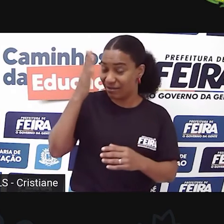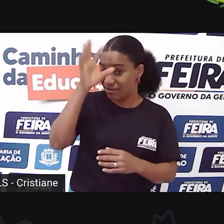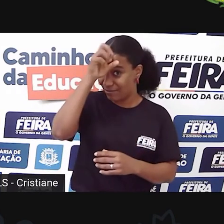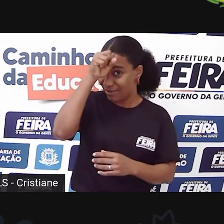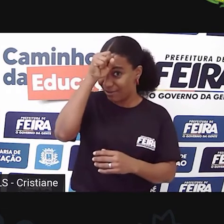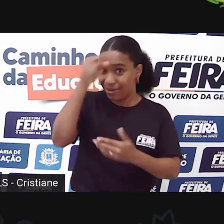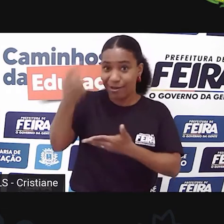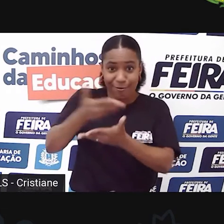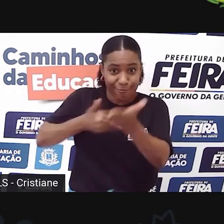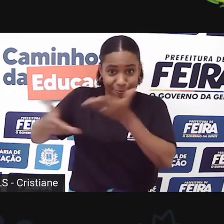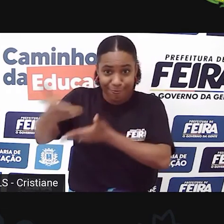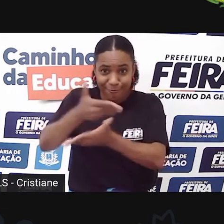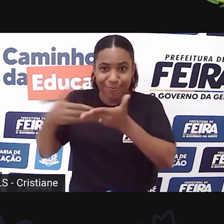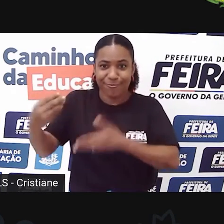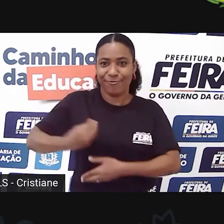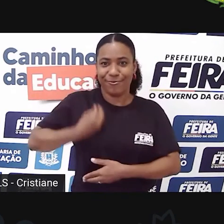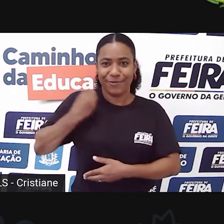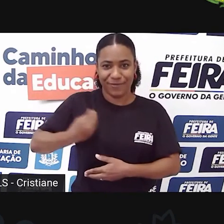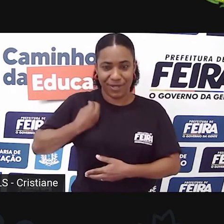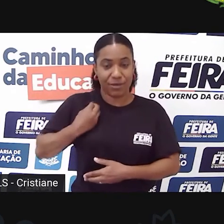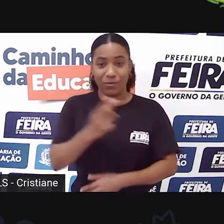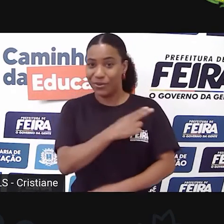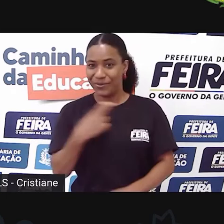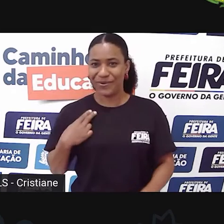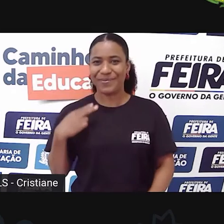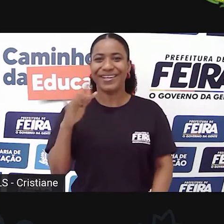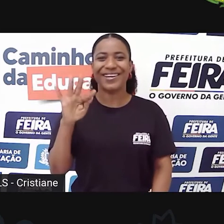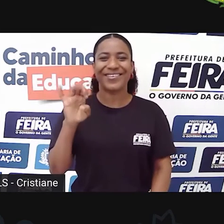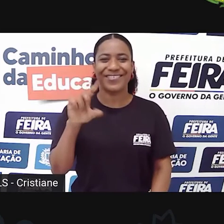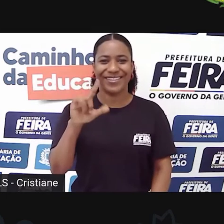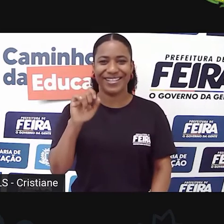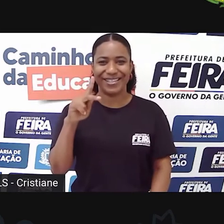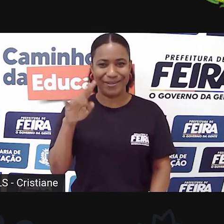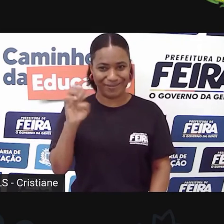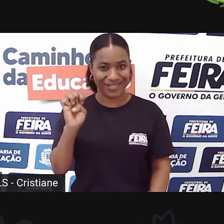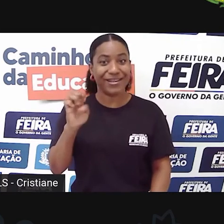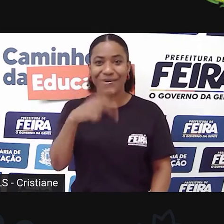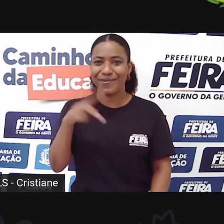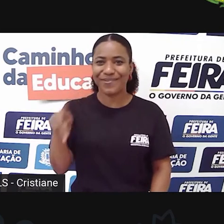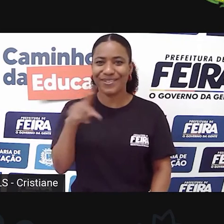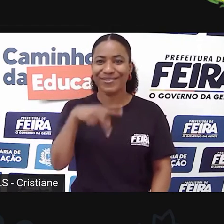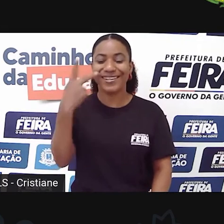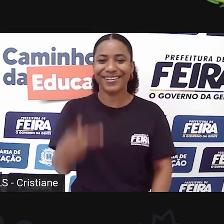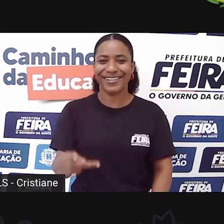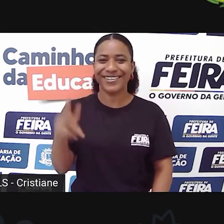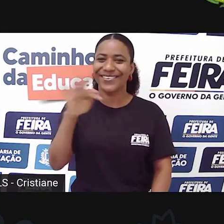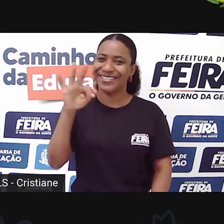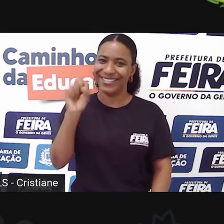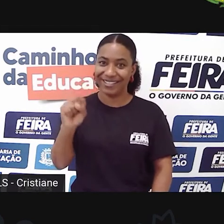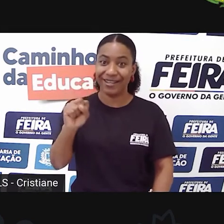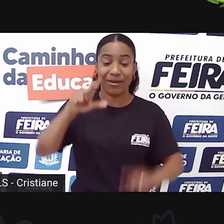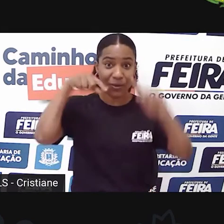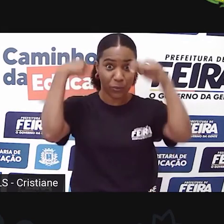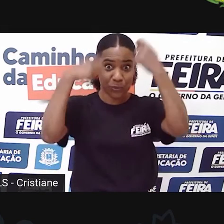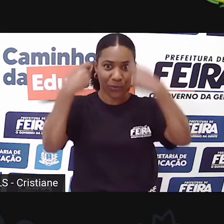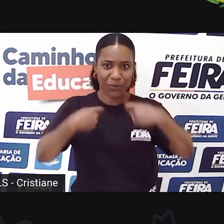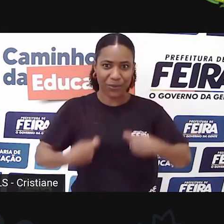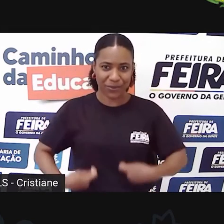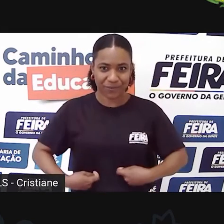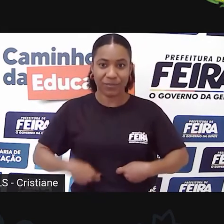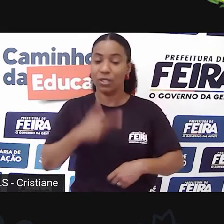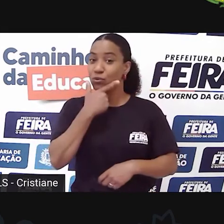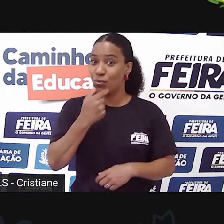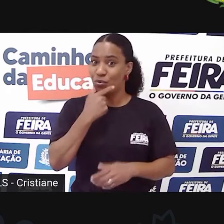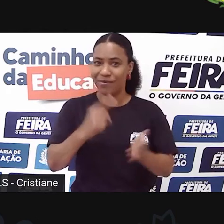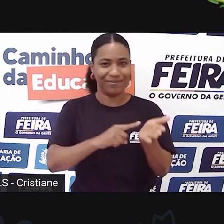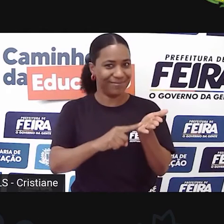professor da Rede Municipal de Feira de Santana. Vou fazer agora a minha audiodescrição, certo? Eu sou um